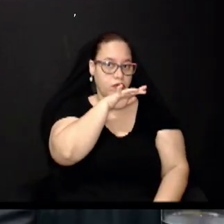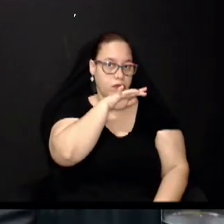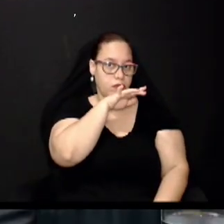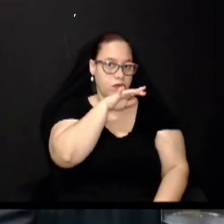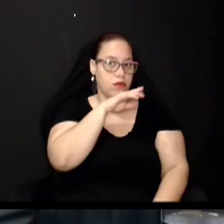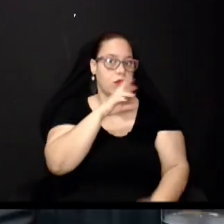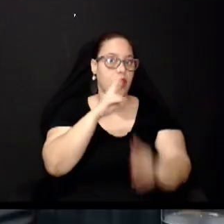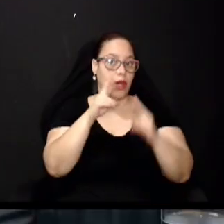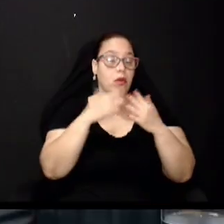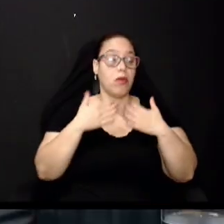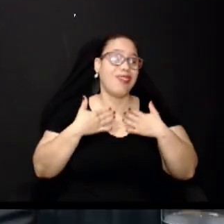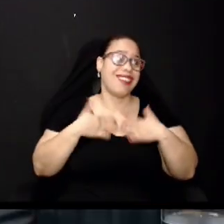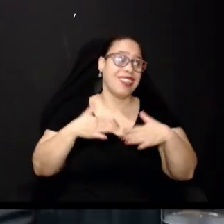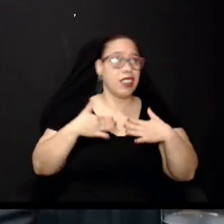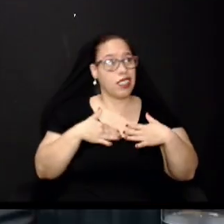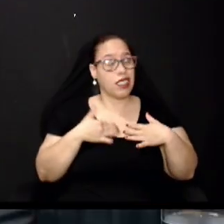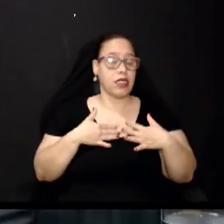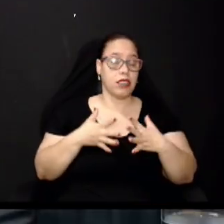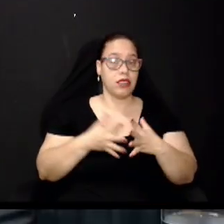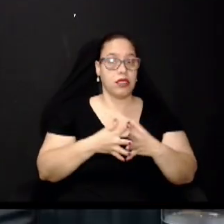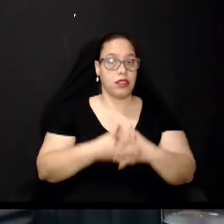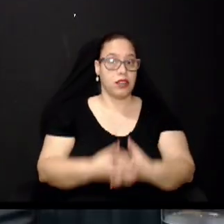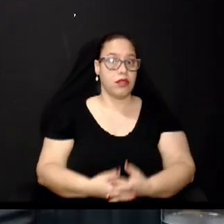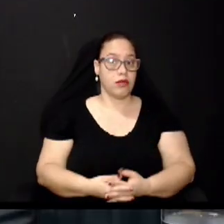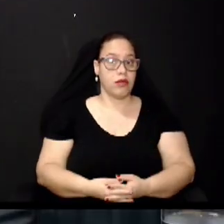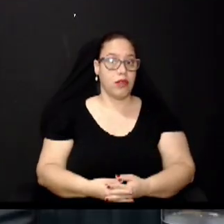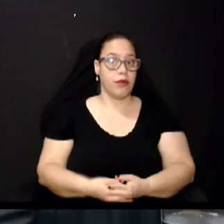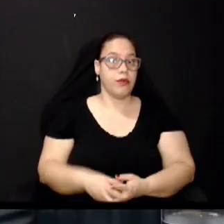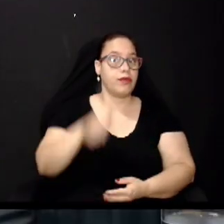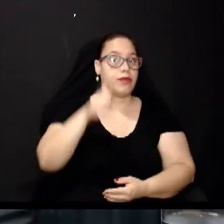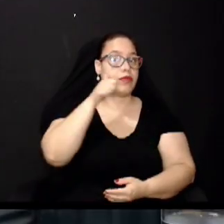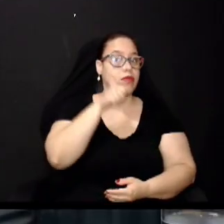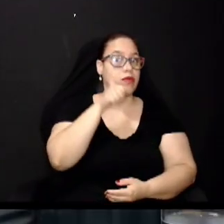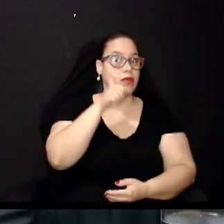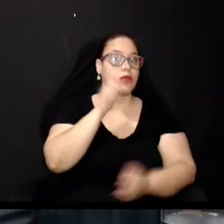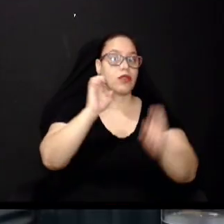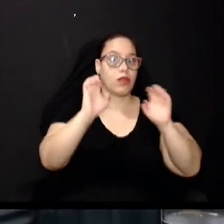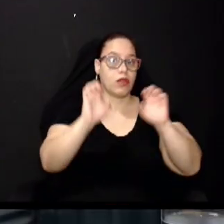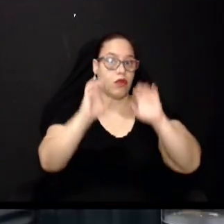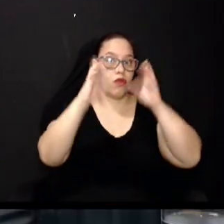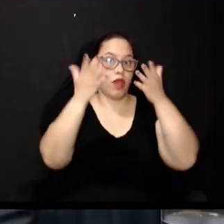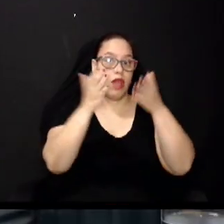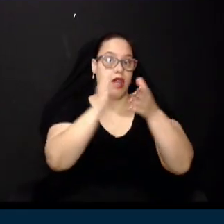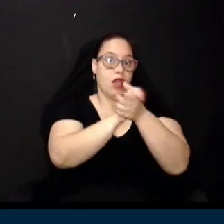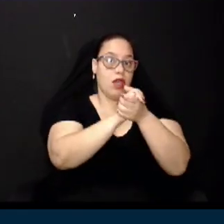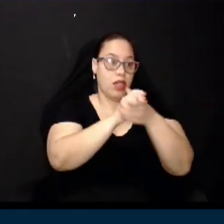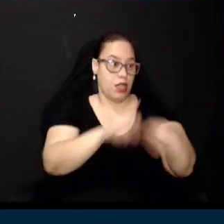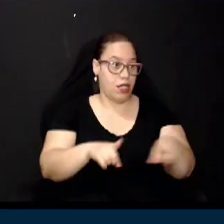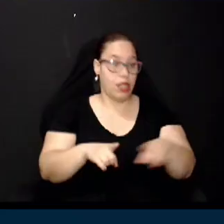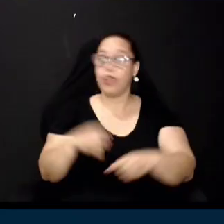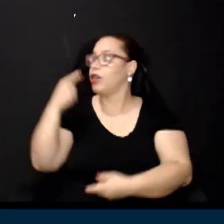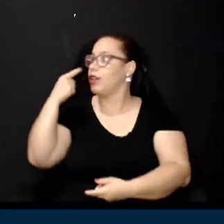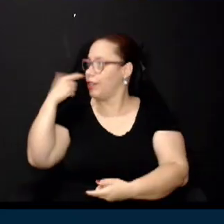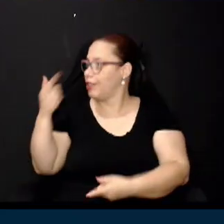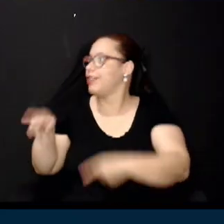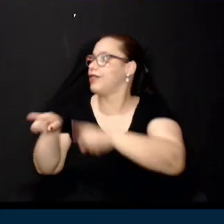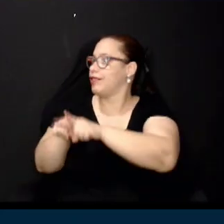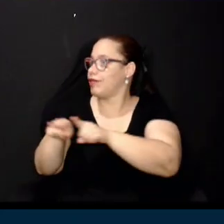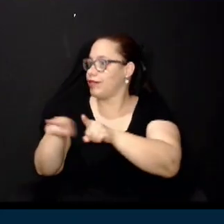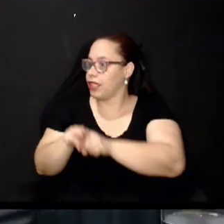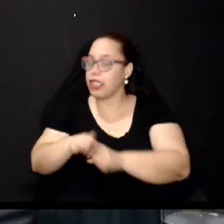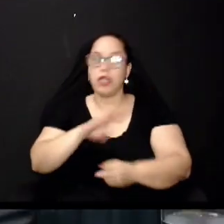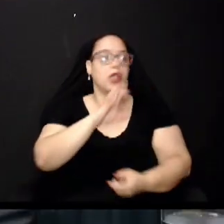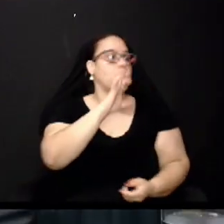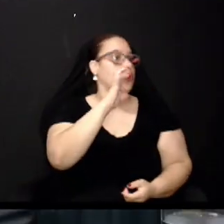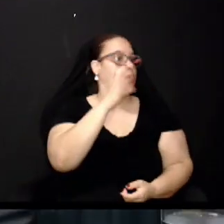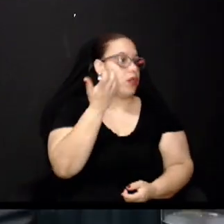tranquilas, mas a gente vê às vezes algumas mulheres que fazem festa de divórcio. Pois é, já vi também. Né? Isso tem acontecido. Então a gente